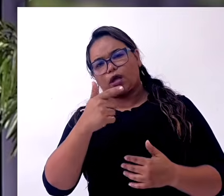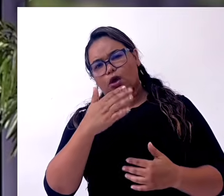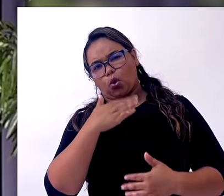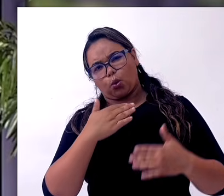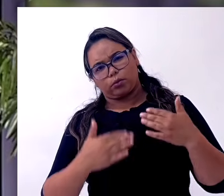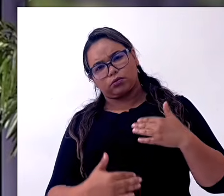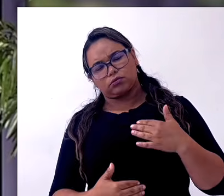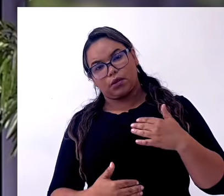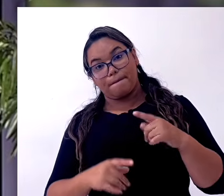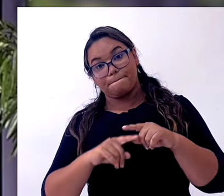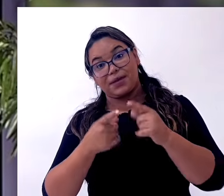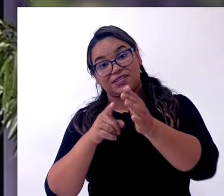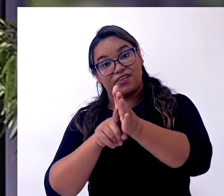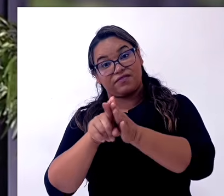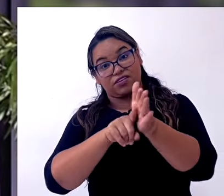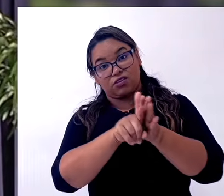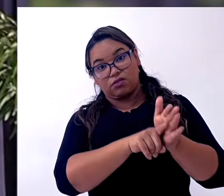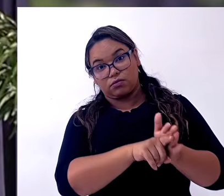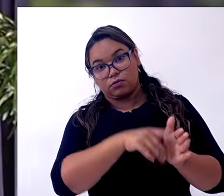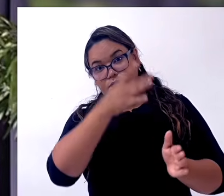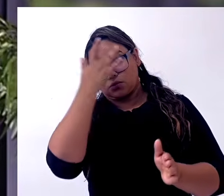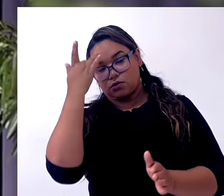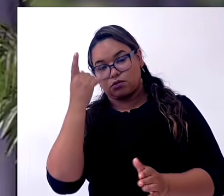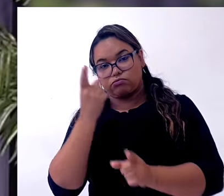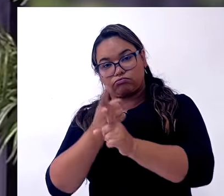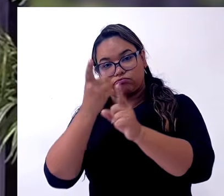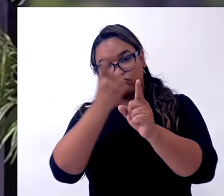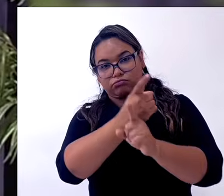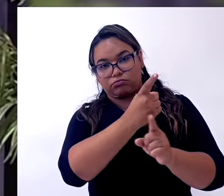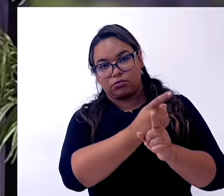Mas o que é mais sinistro é o seguinte: